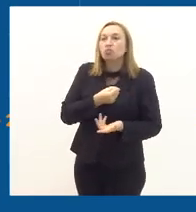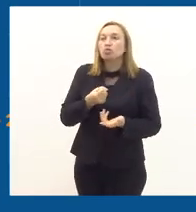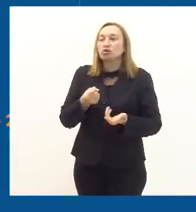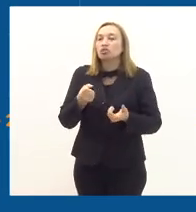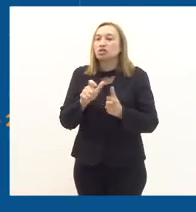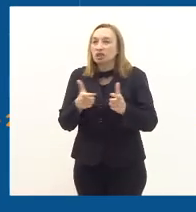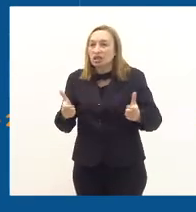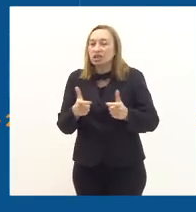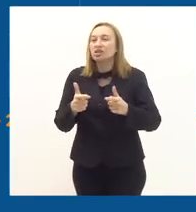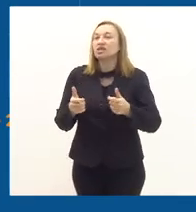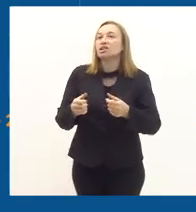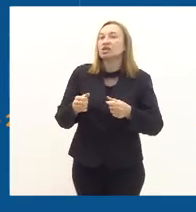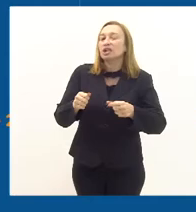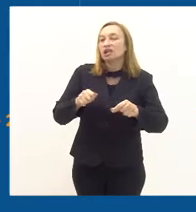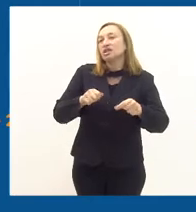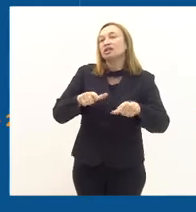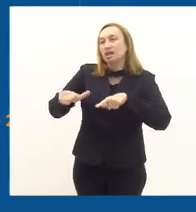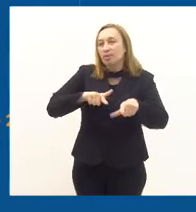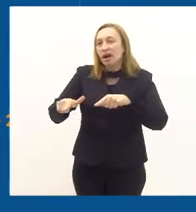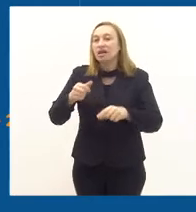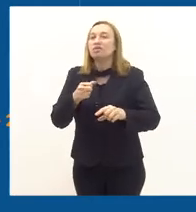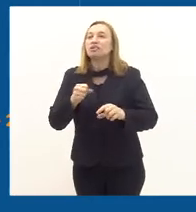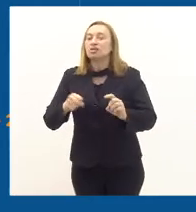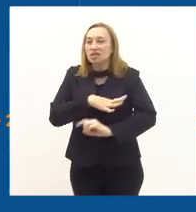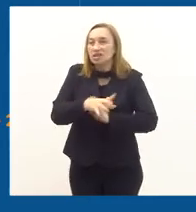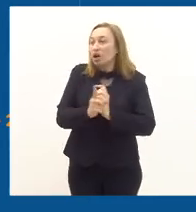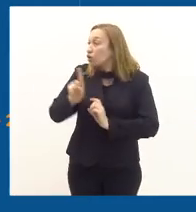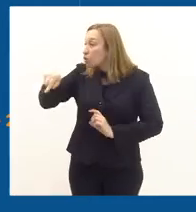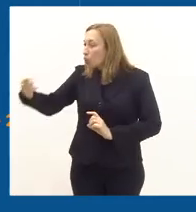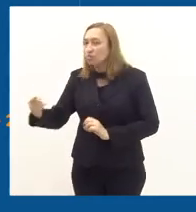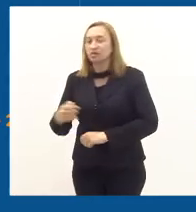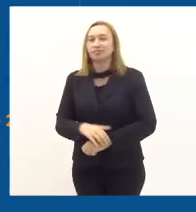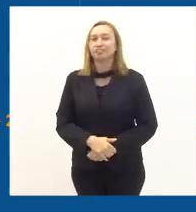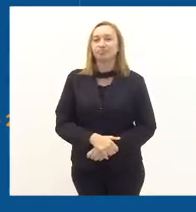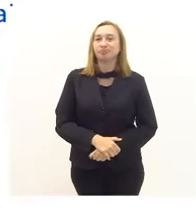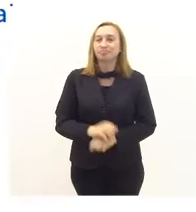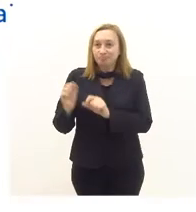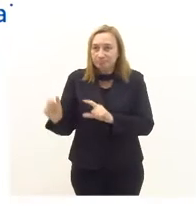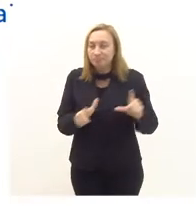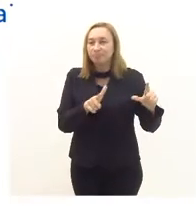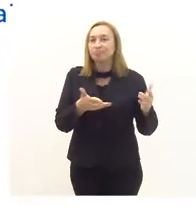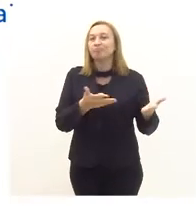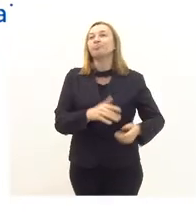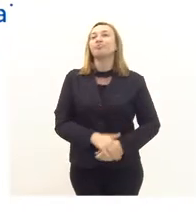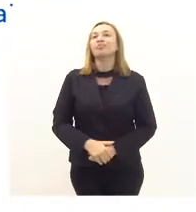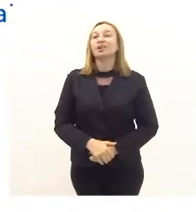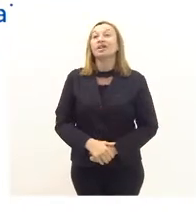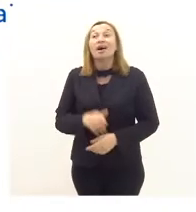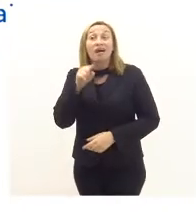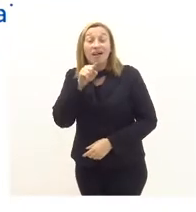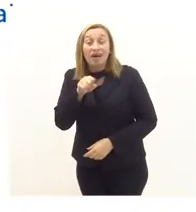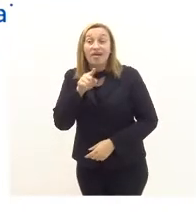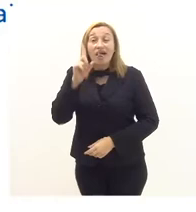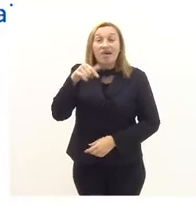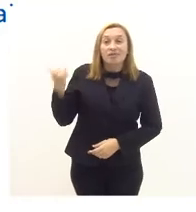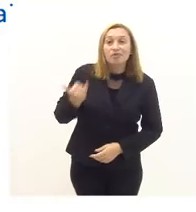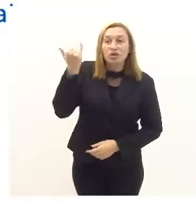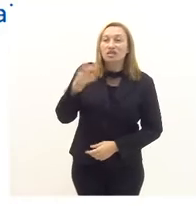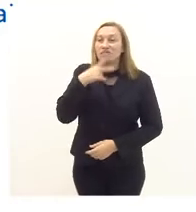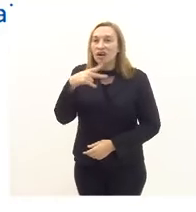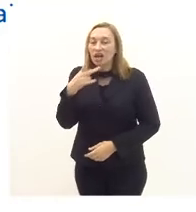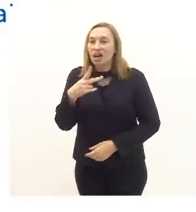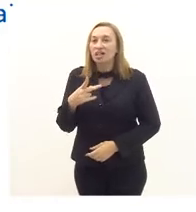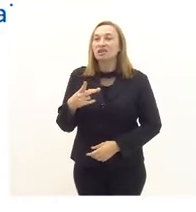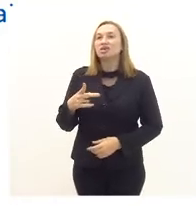social, informações diversas e outras. Pode passar. Ali é importante a gente dizer que a